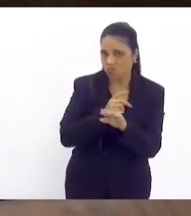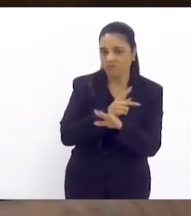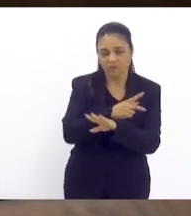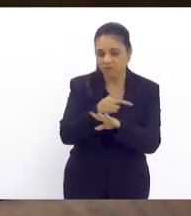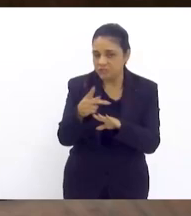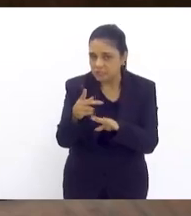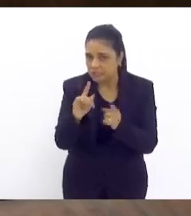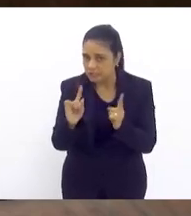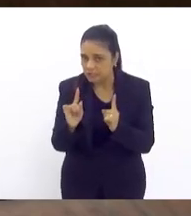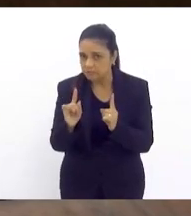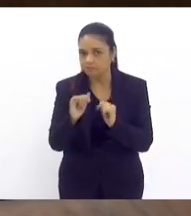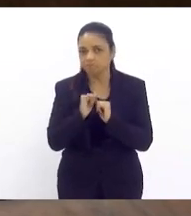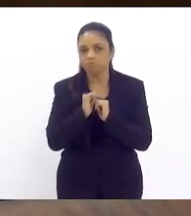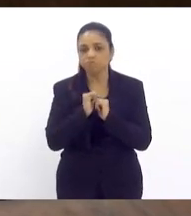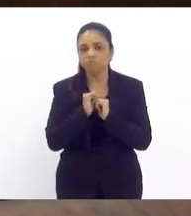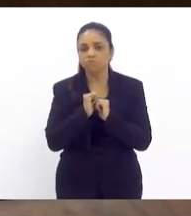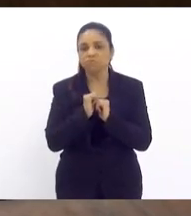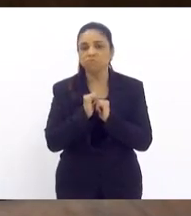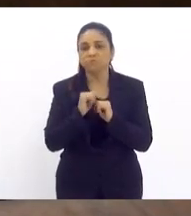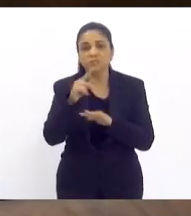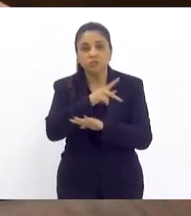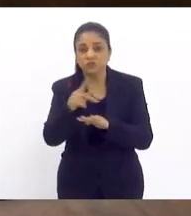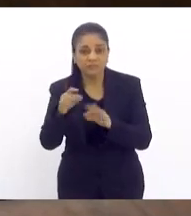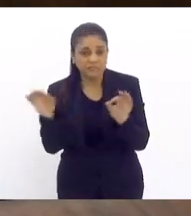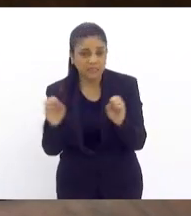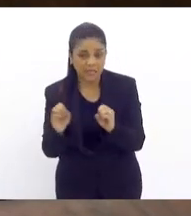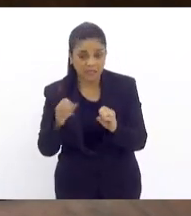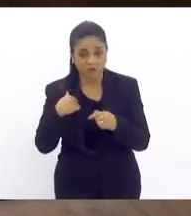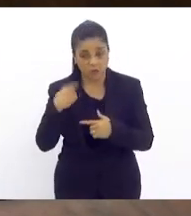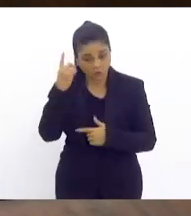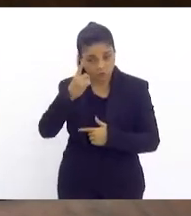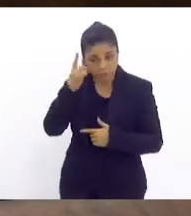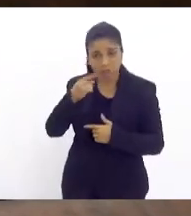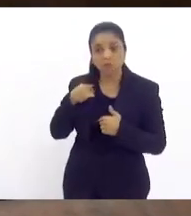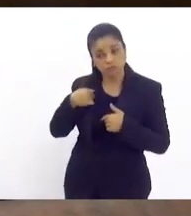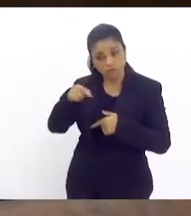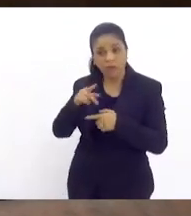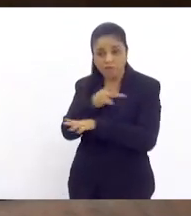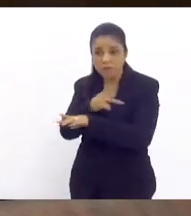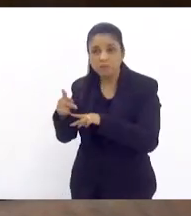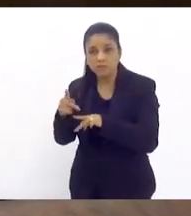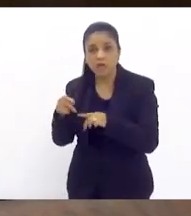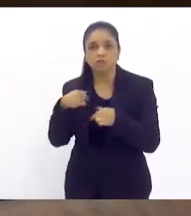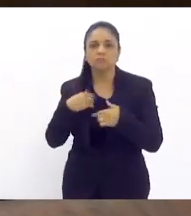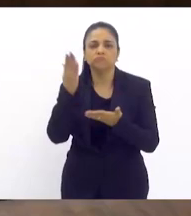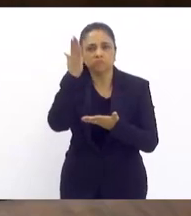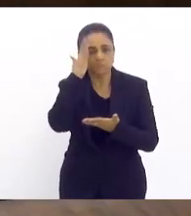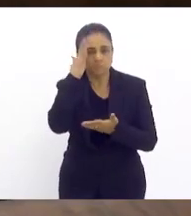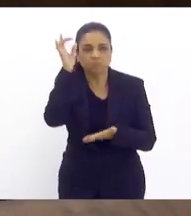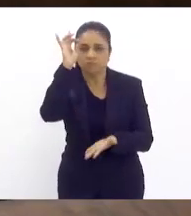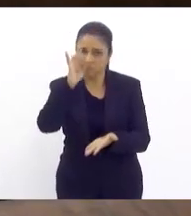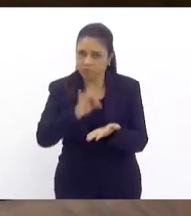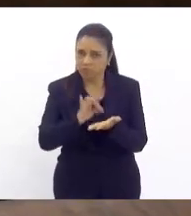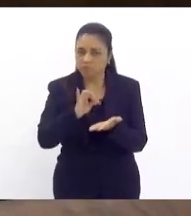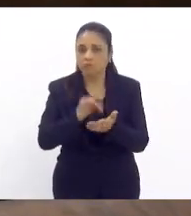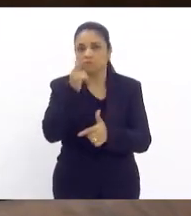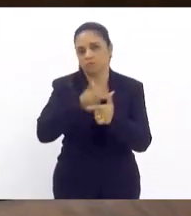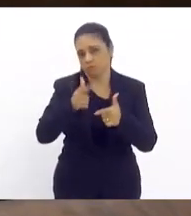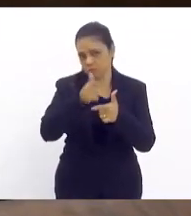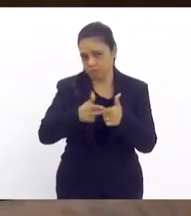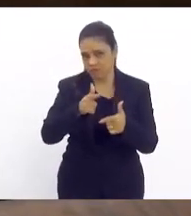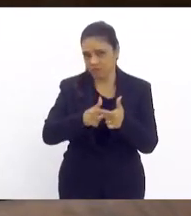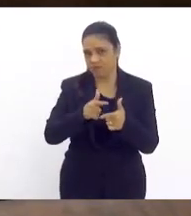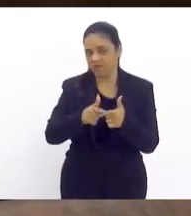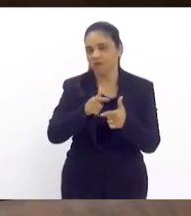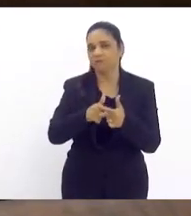né pisando no chão da fábrica como nós precisamos então nós sabemos a realidade nós podemos trazer para